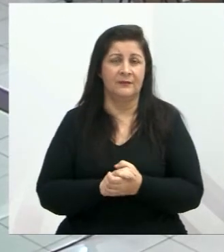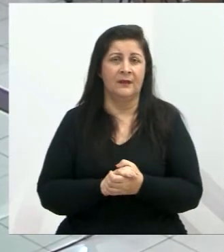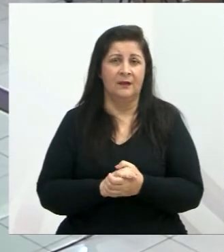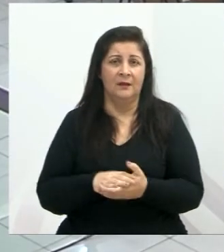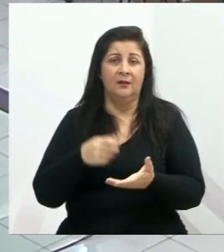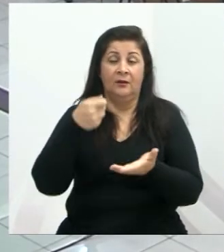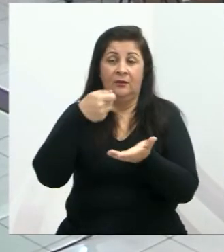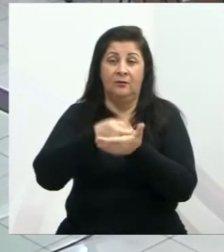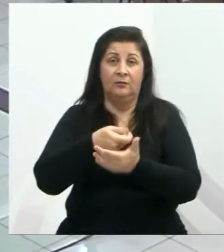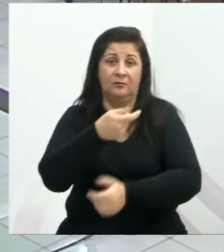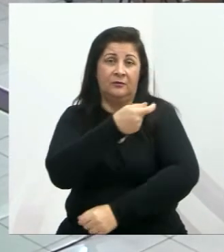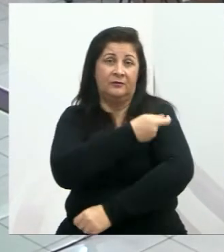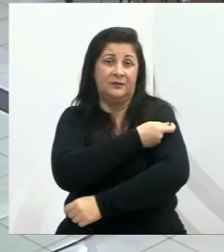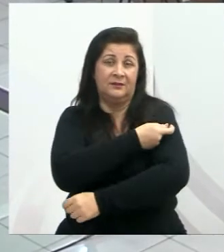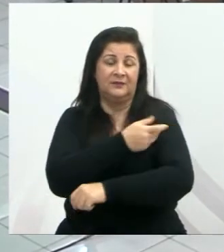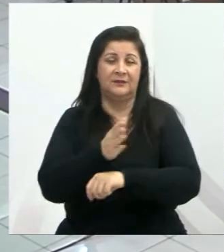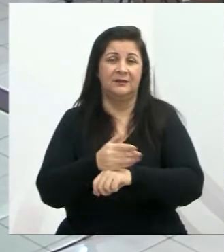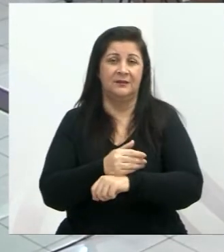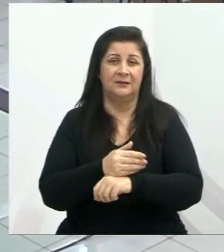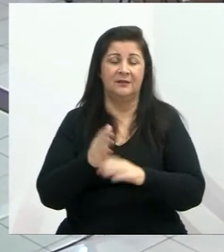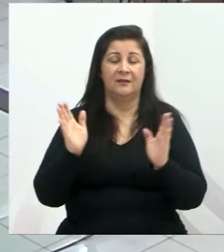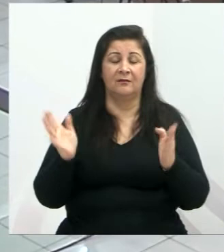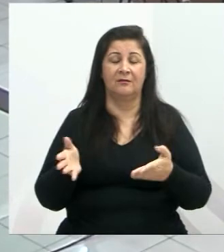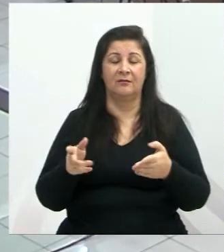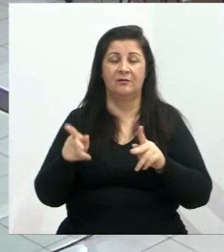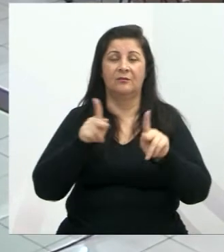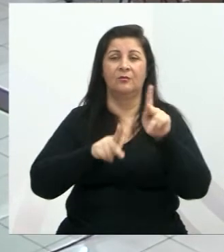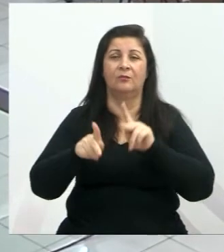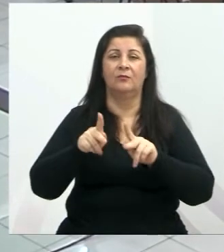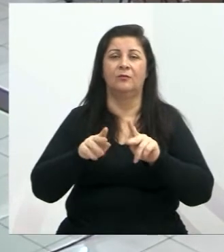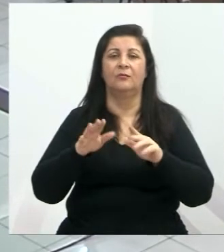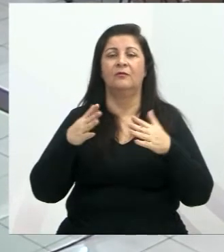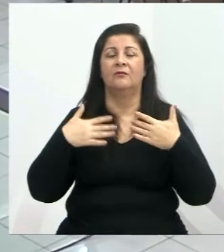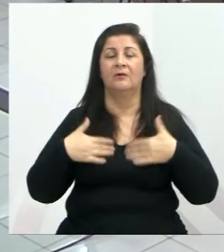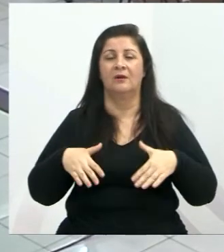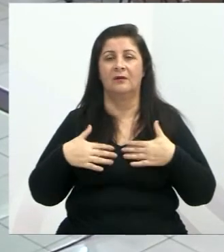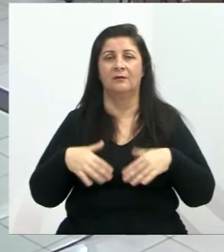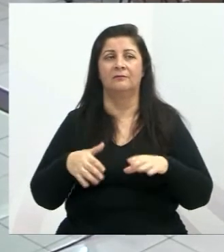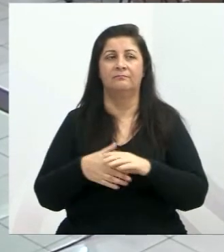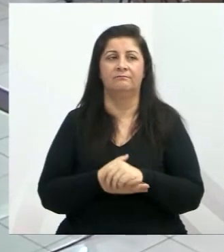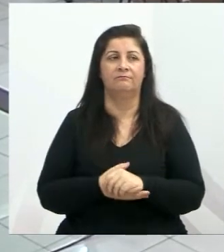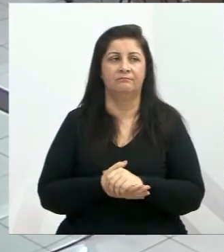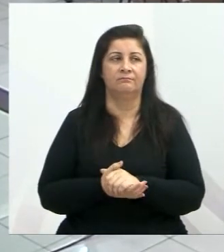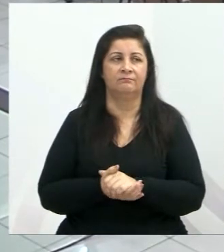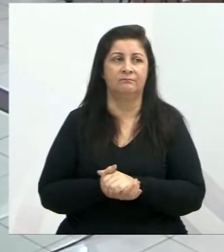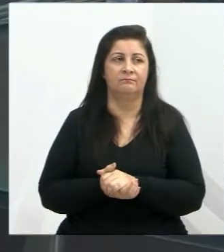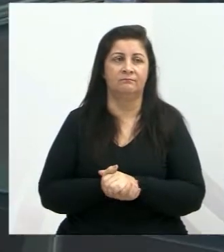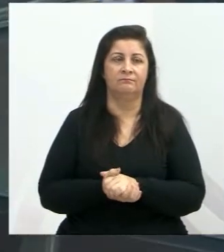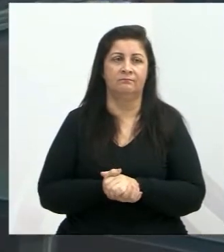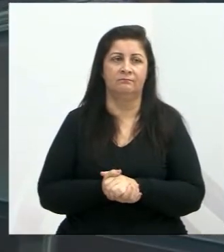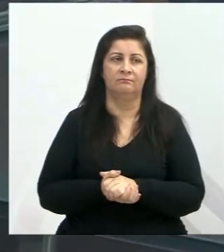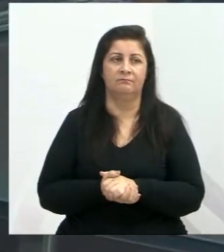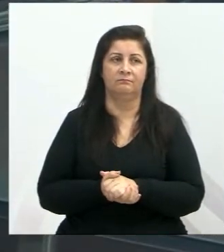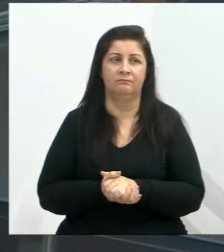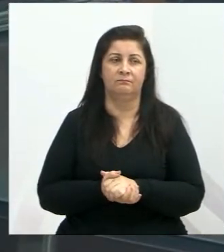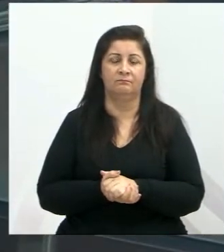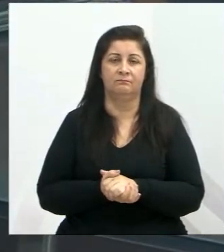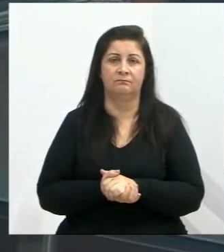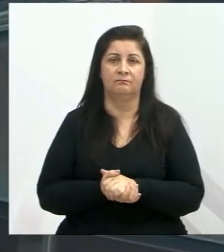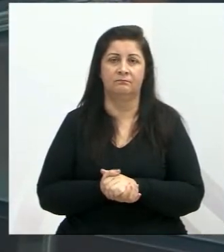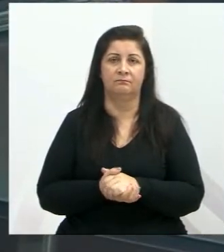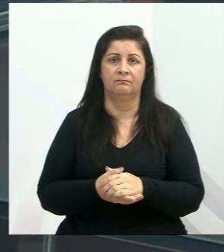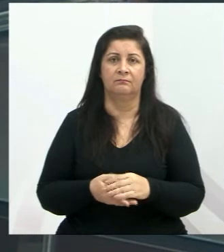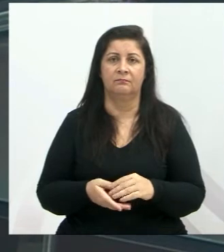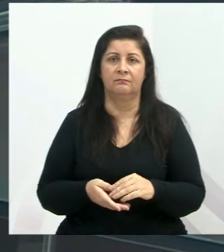da vacina e hoje só a população está mais tranquila. Mas eu quero corroborar com essa discussão e complementar